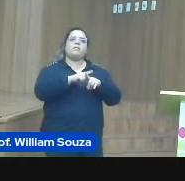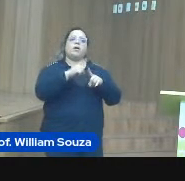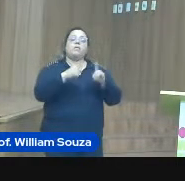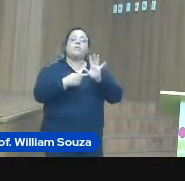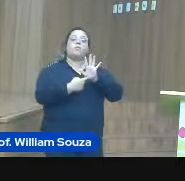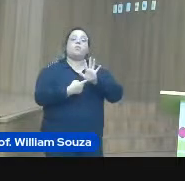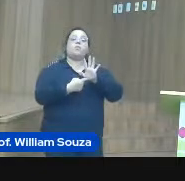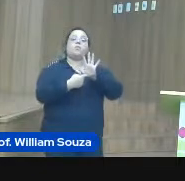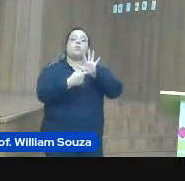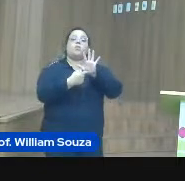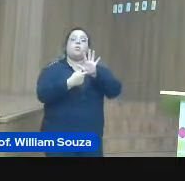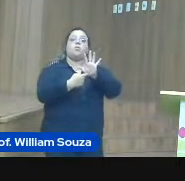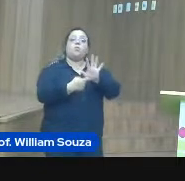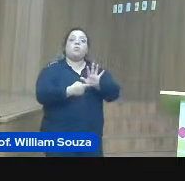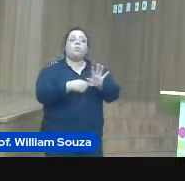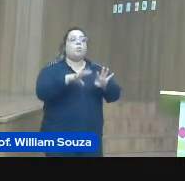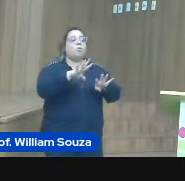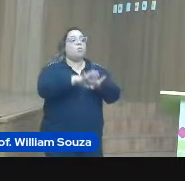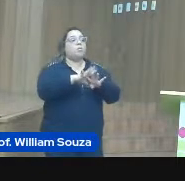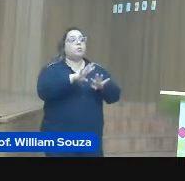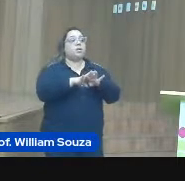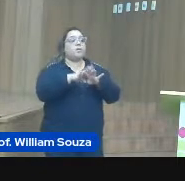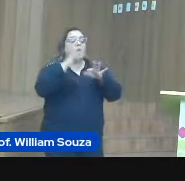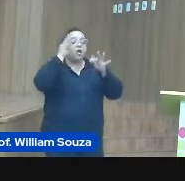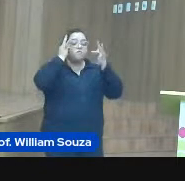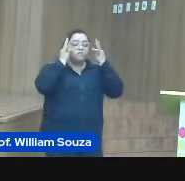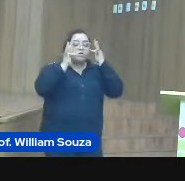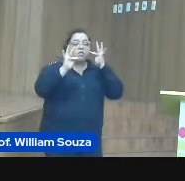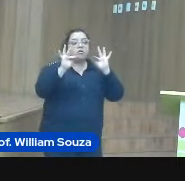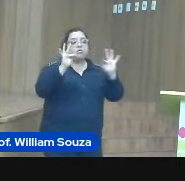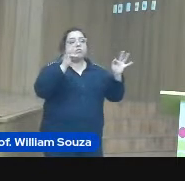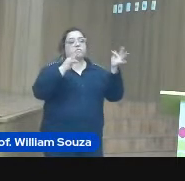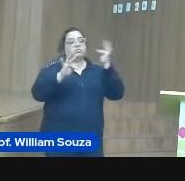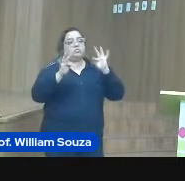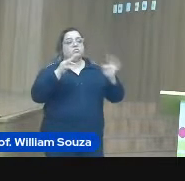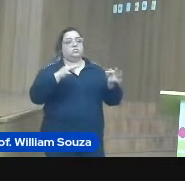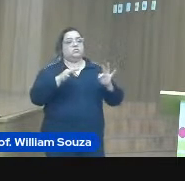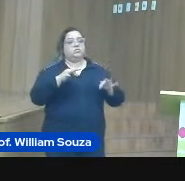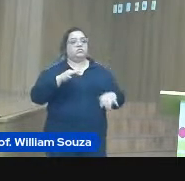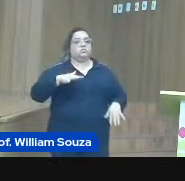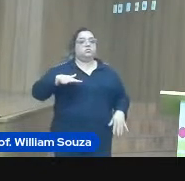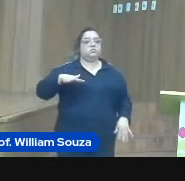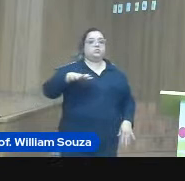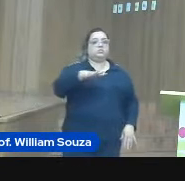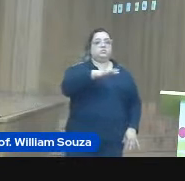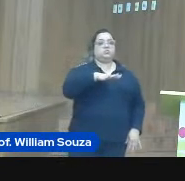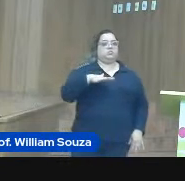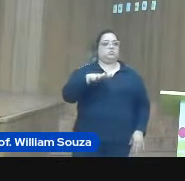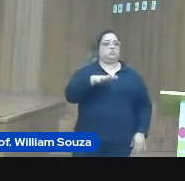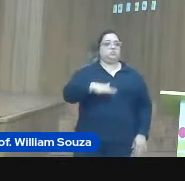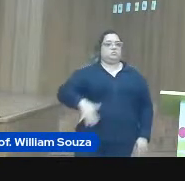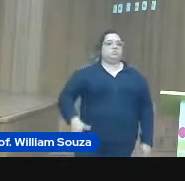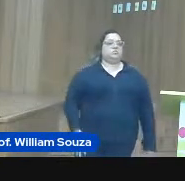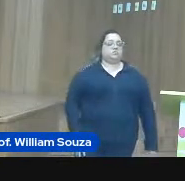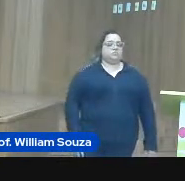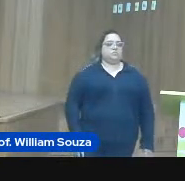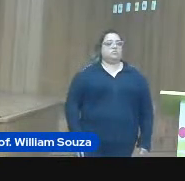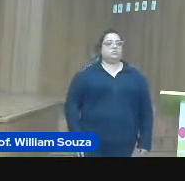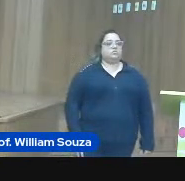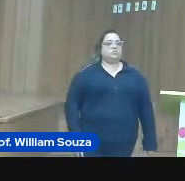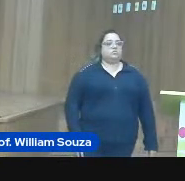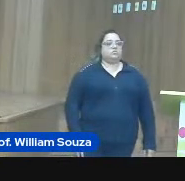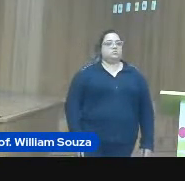matemática platônica, uma matemática que está em todo lugar, sabe? Então mostra o